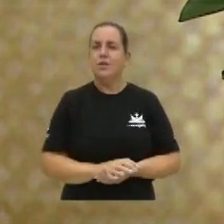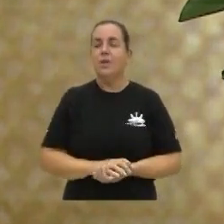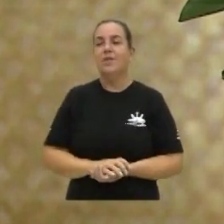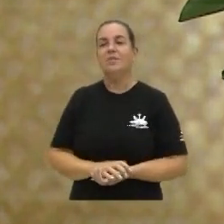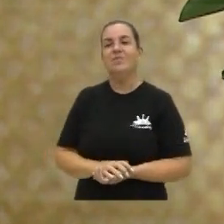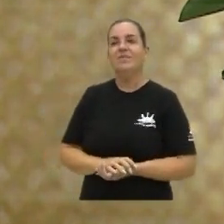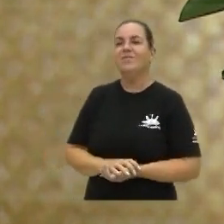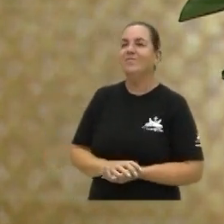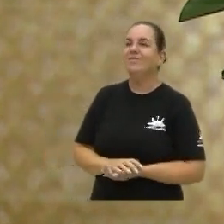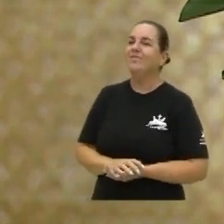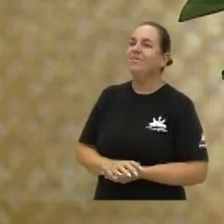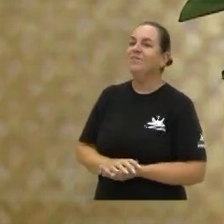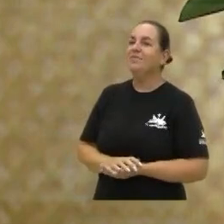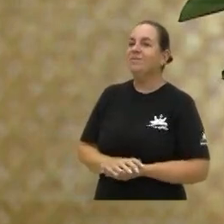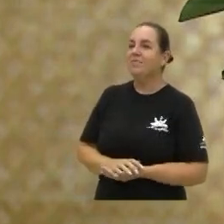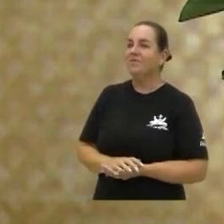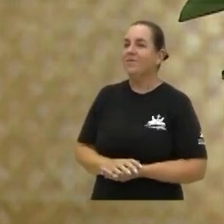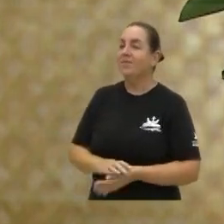misericórdia.